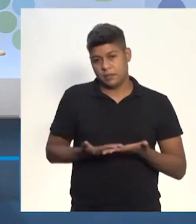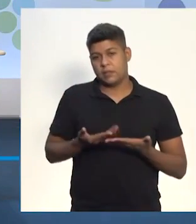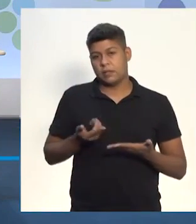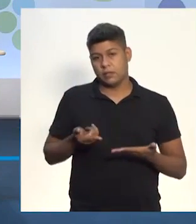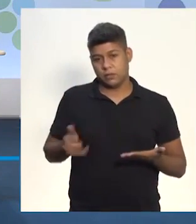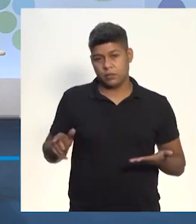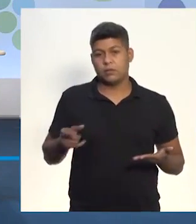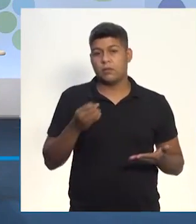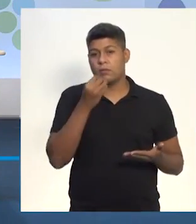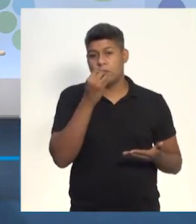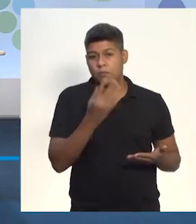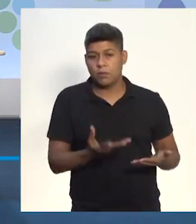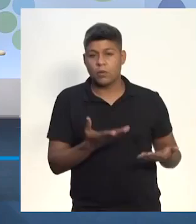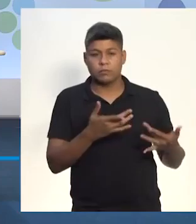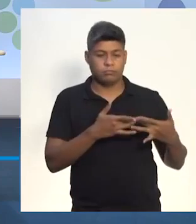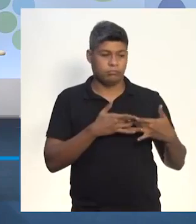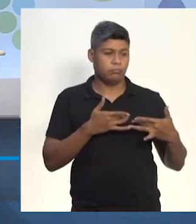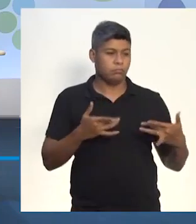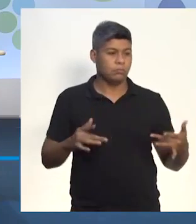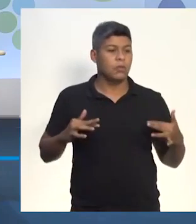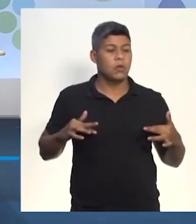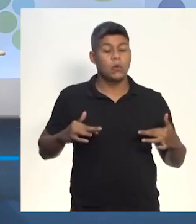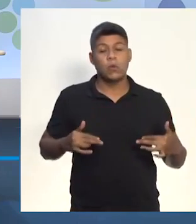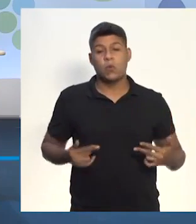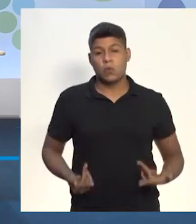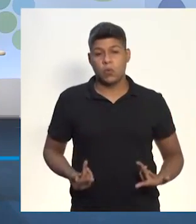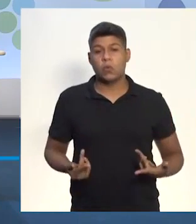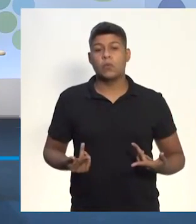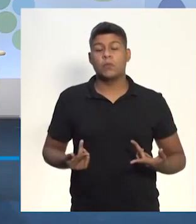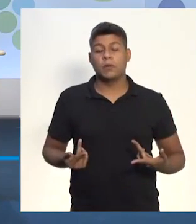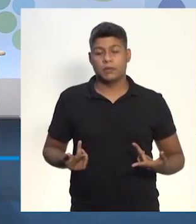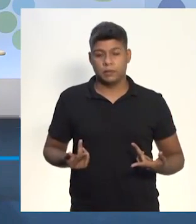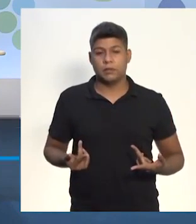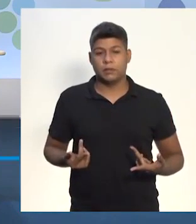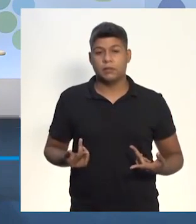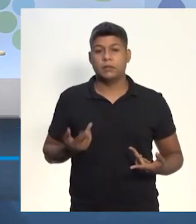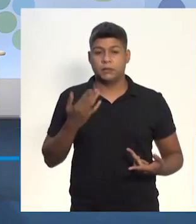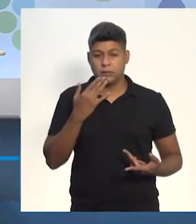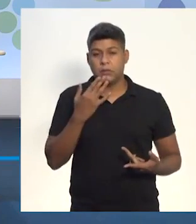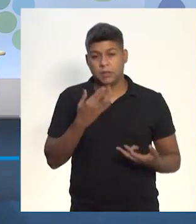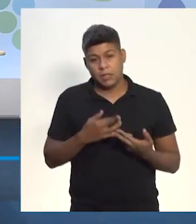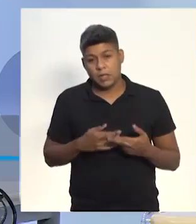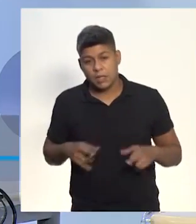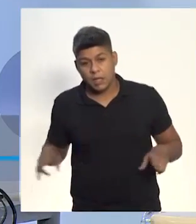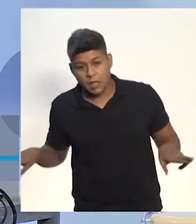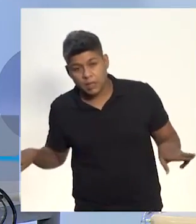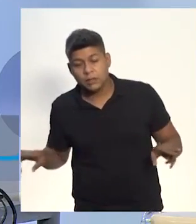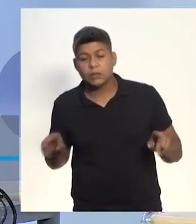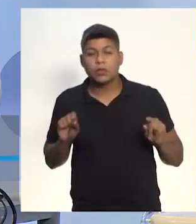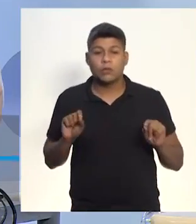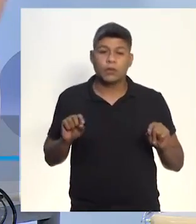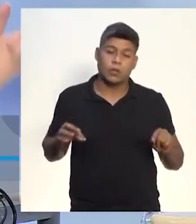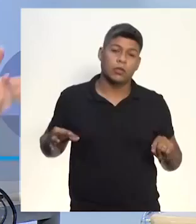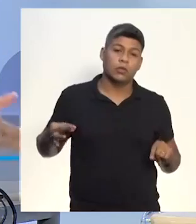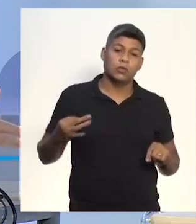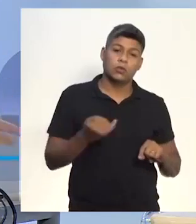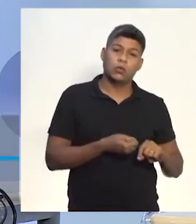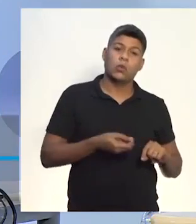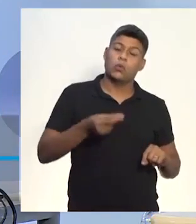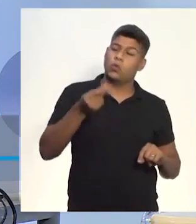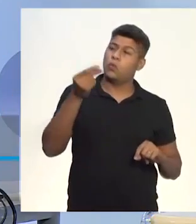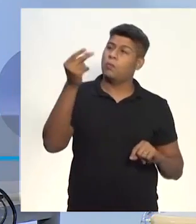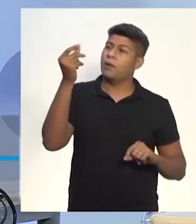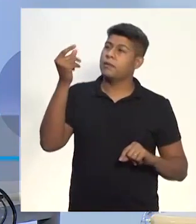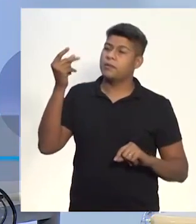na bondade, na generosidade humanas. Tanto é assim que ele resolve deixar para trás todo o seu